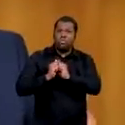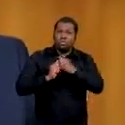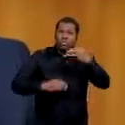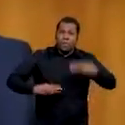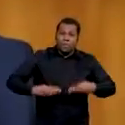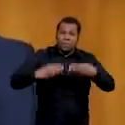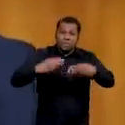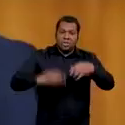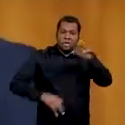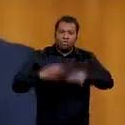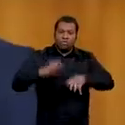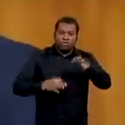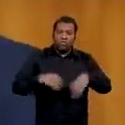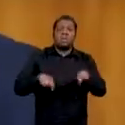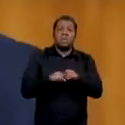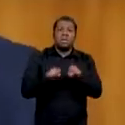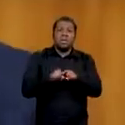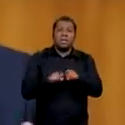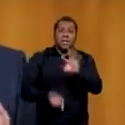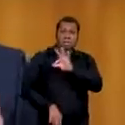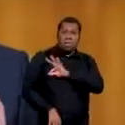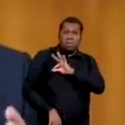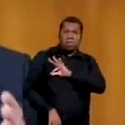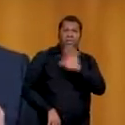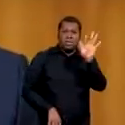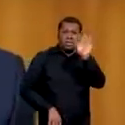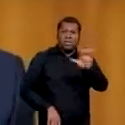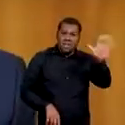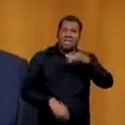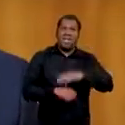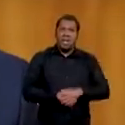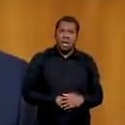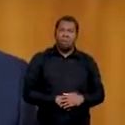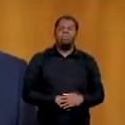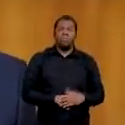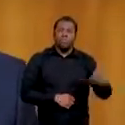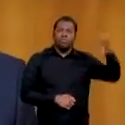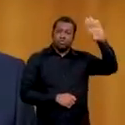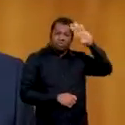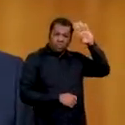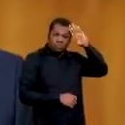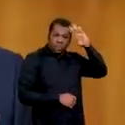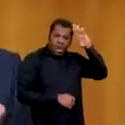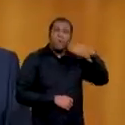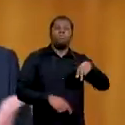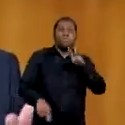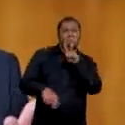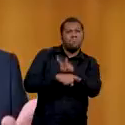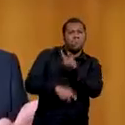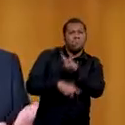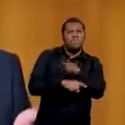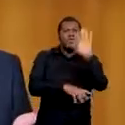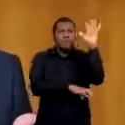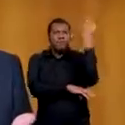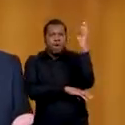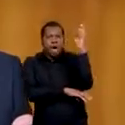Federal, se for necessário, com as próprias Forças Armadas, para que a gente proteja a nossa floresta de